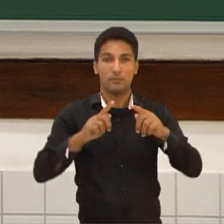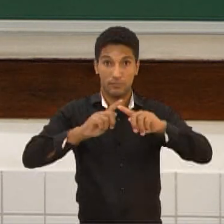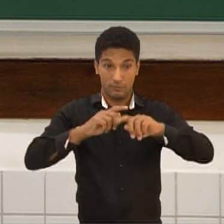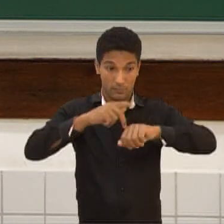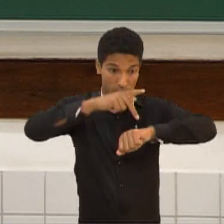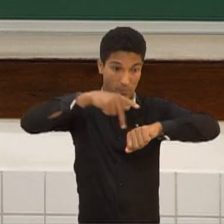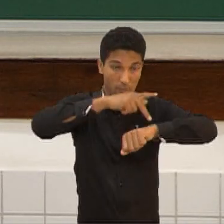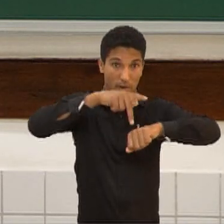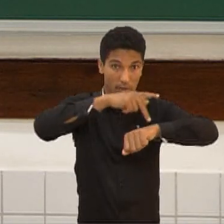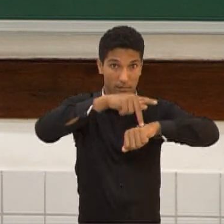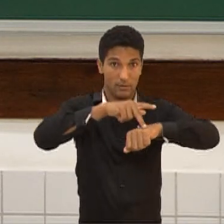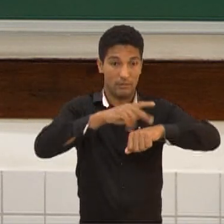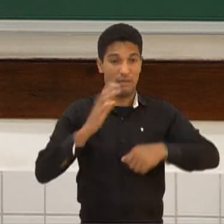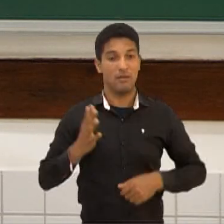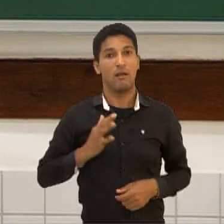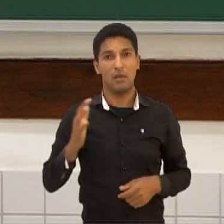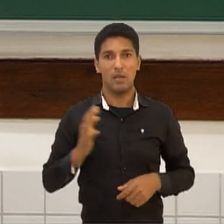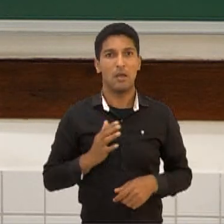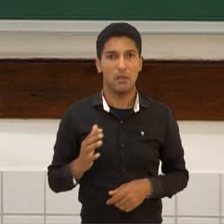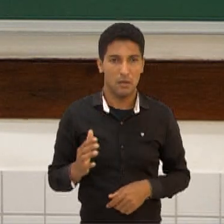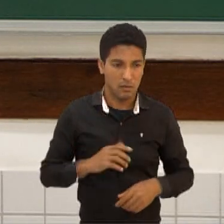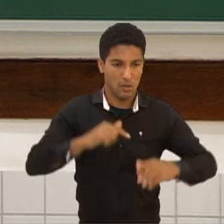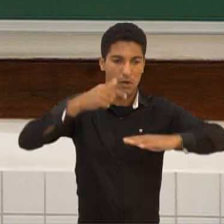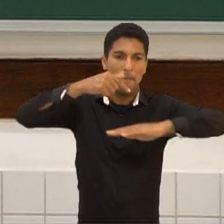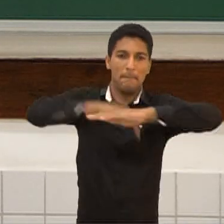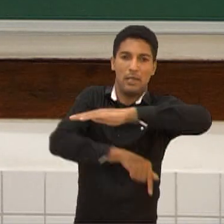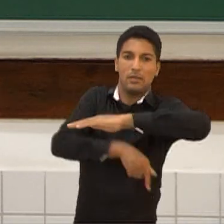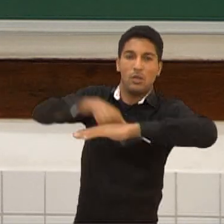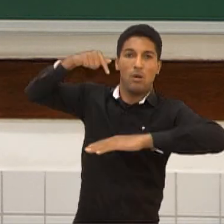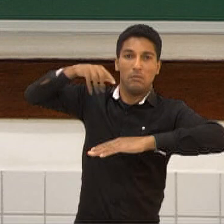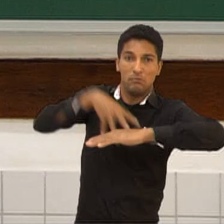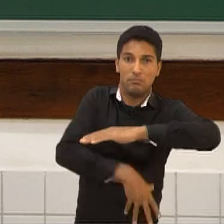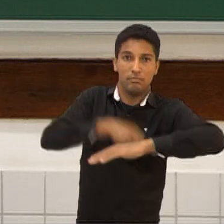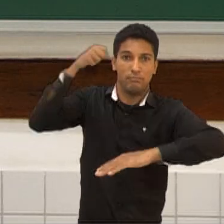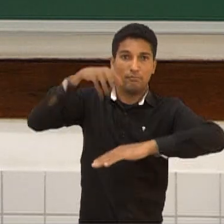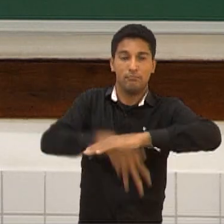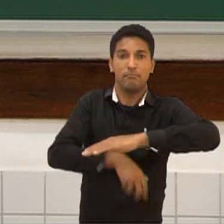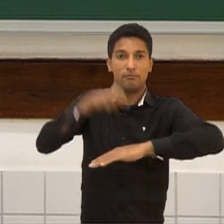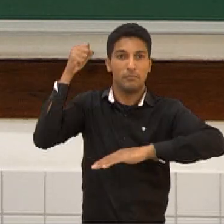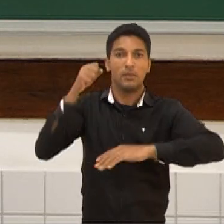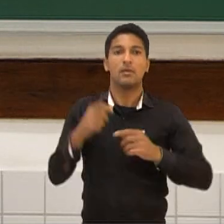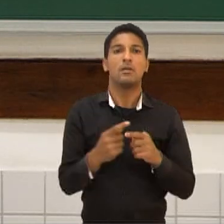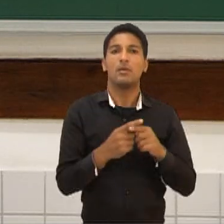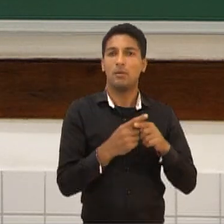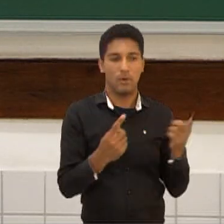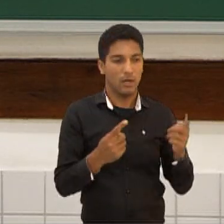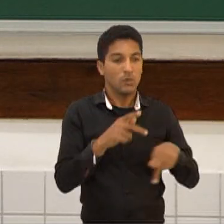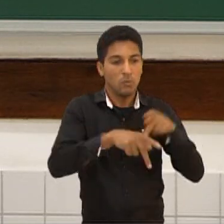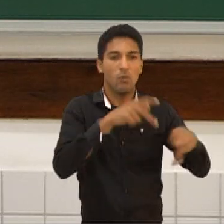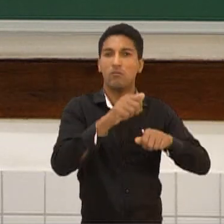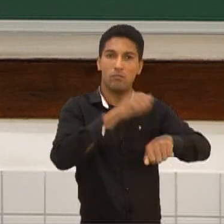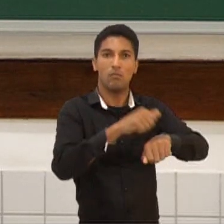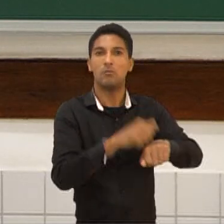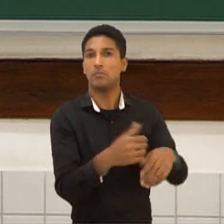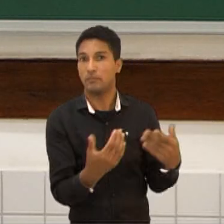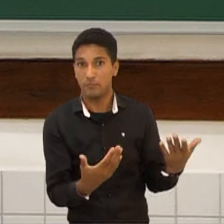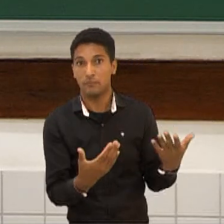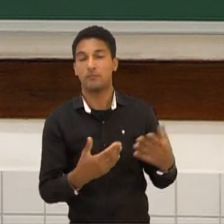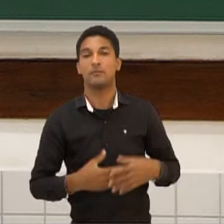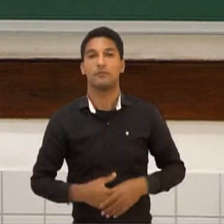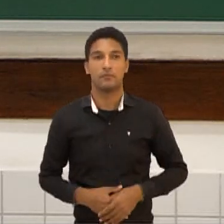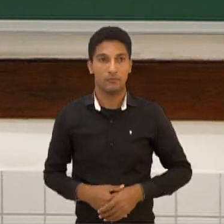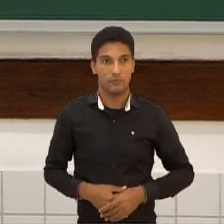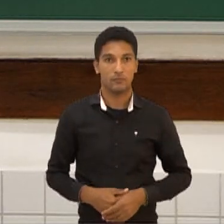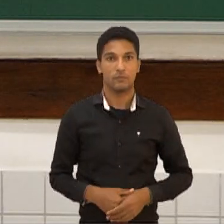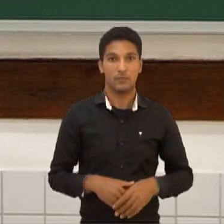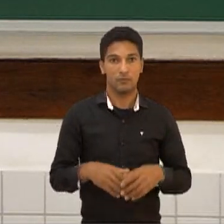seja dividida entre a população, na prestação de serviços, nas necessidades que os seres humanos têm ao redor do nosso planeta,